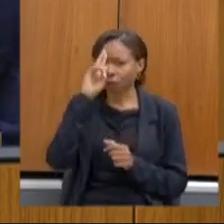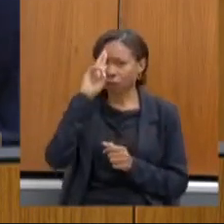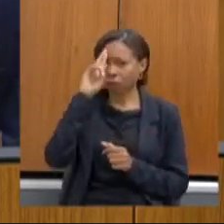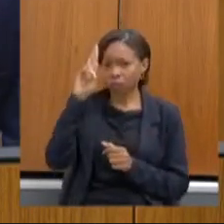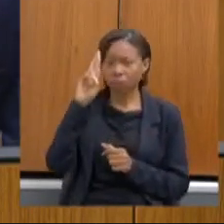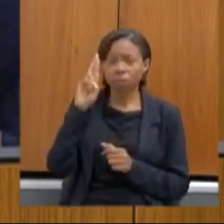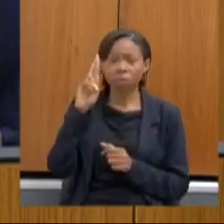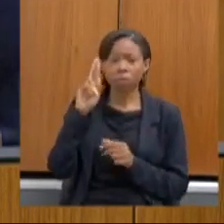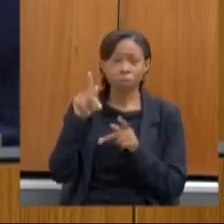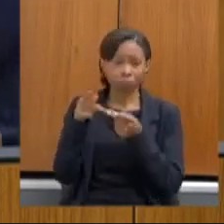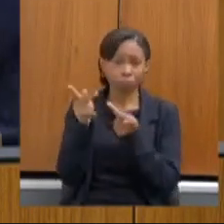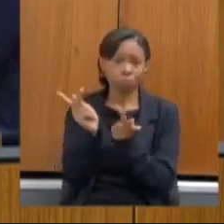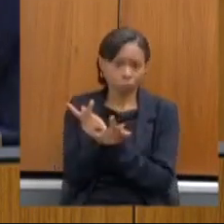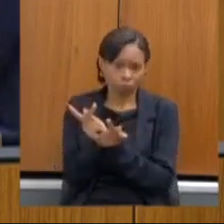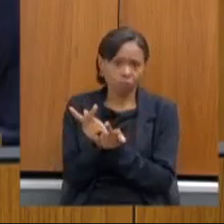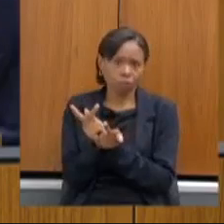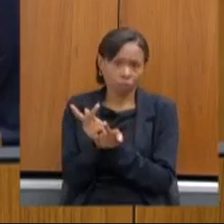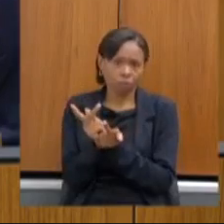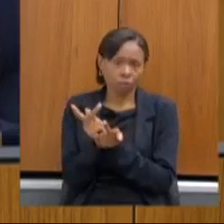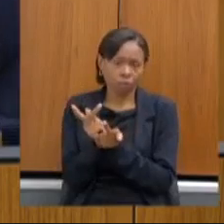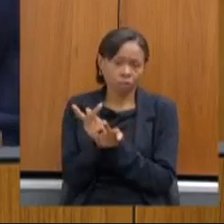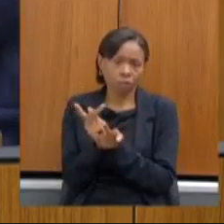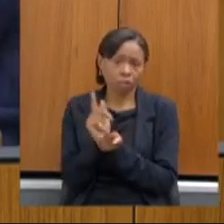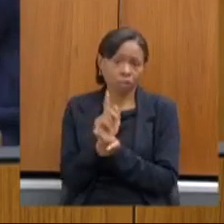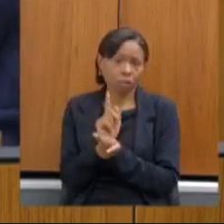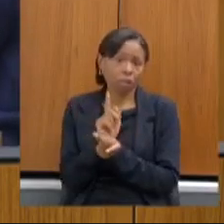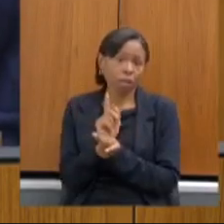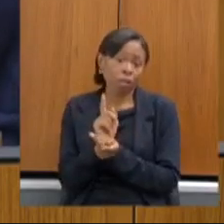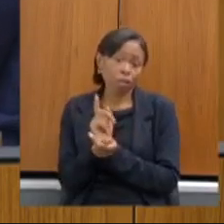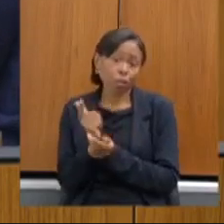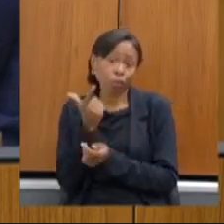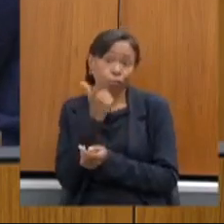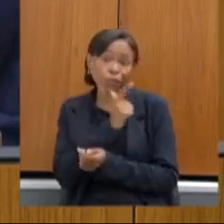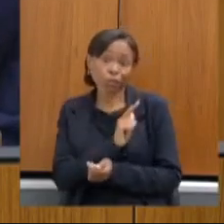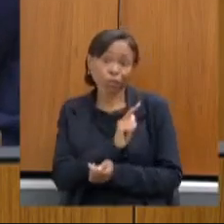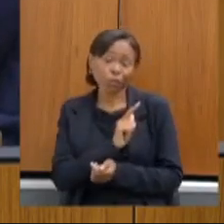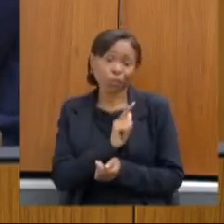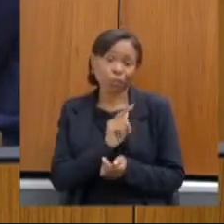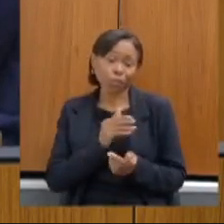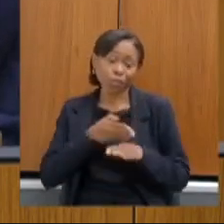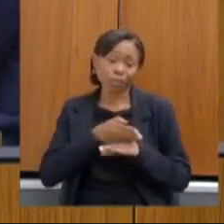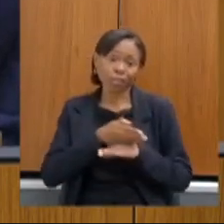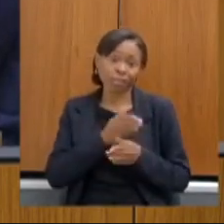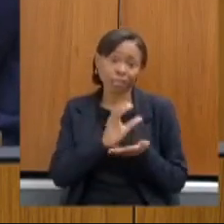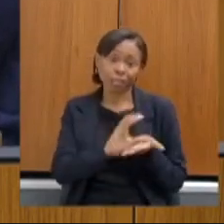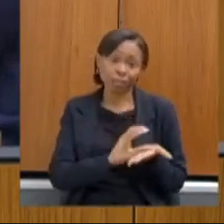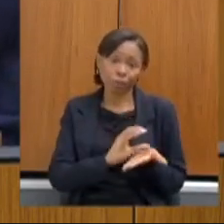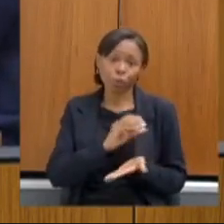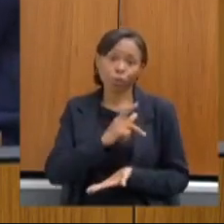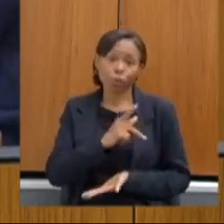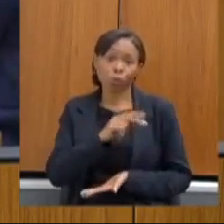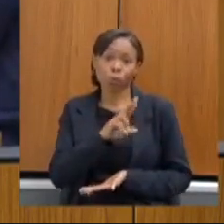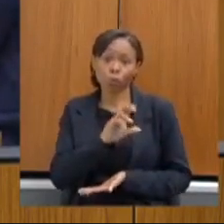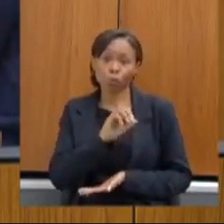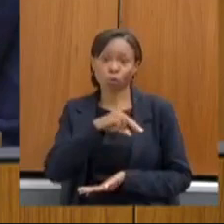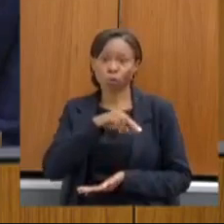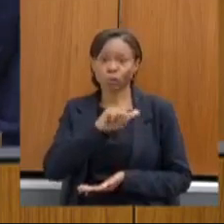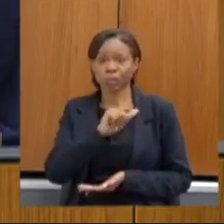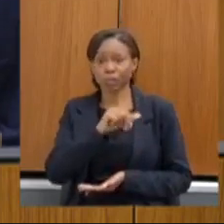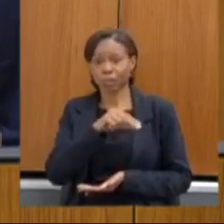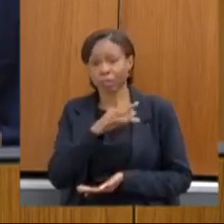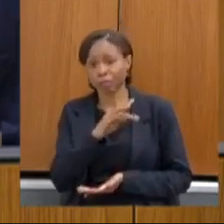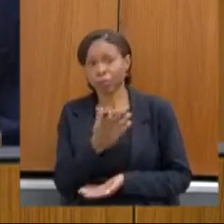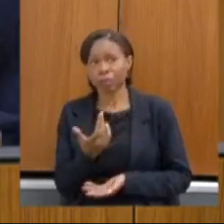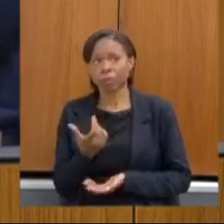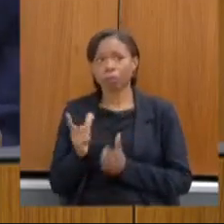por exemplo que teve acesso a um problema é uma pequena loja de uma amiga minha vai na